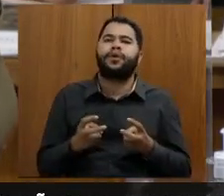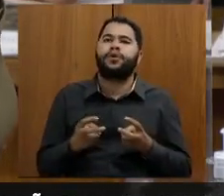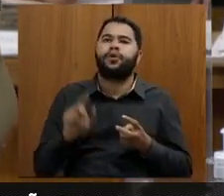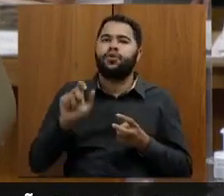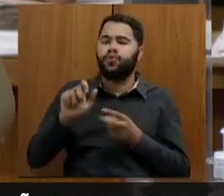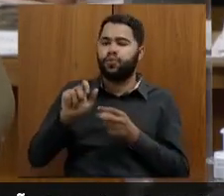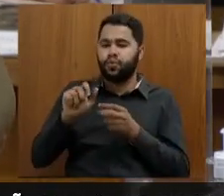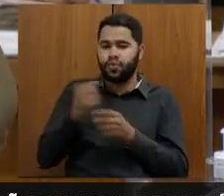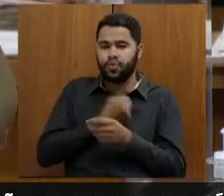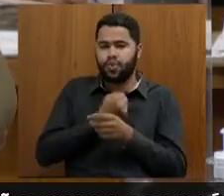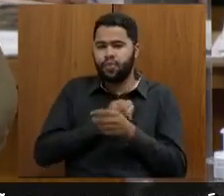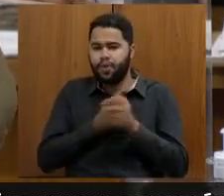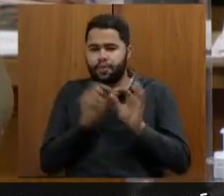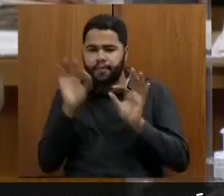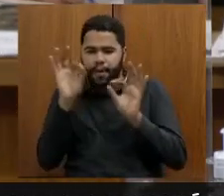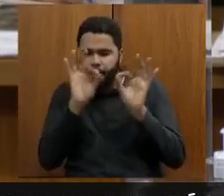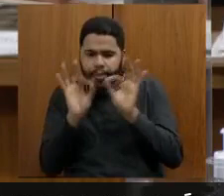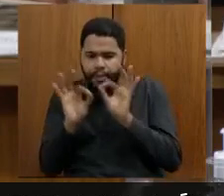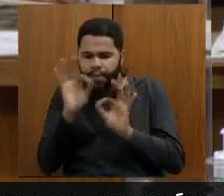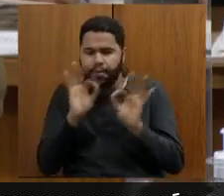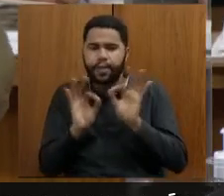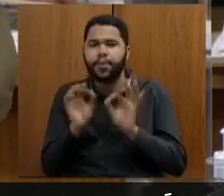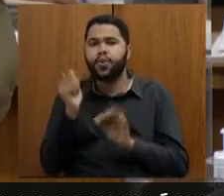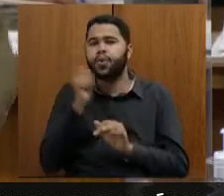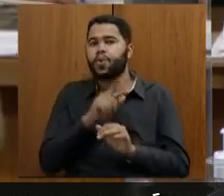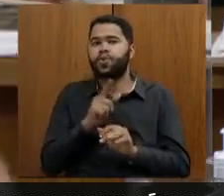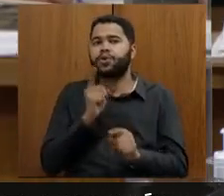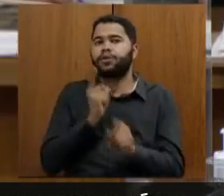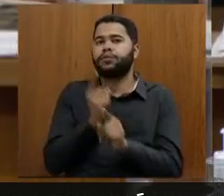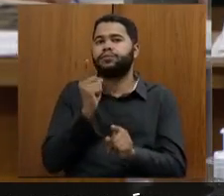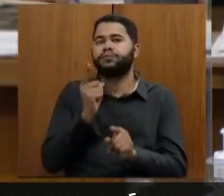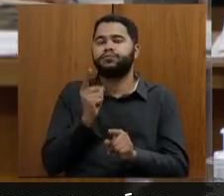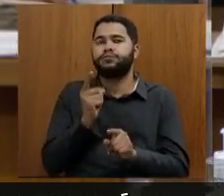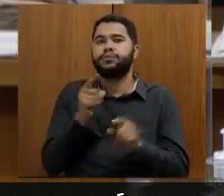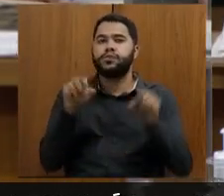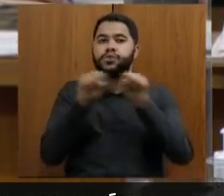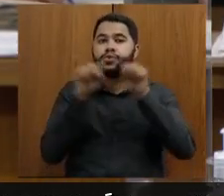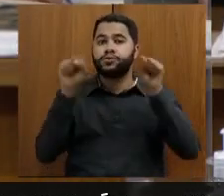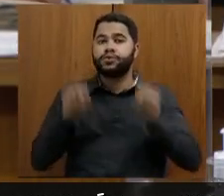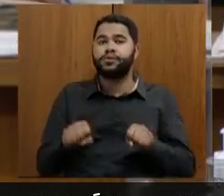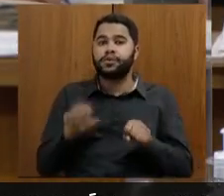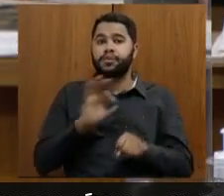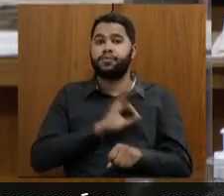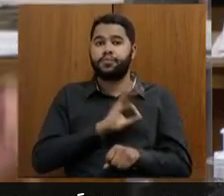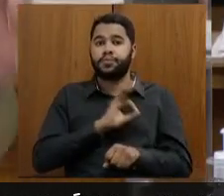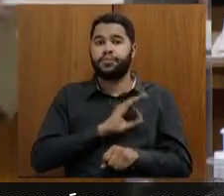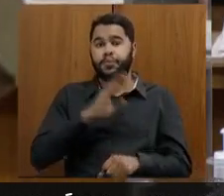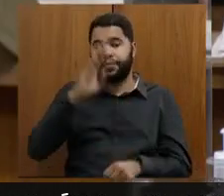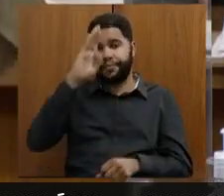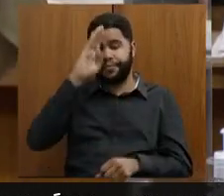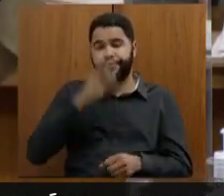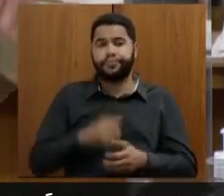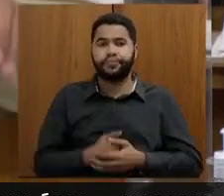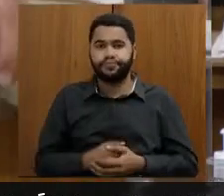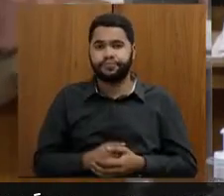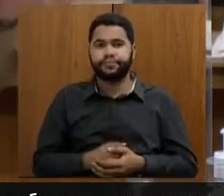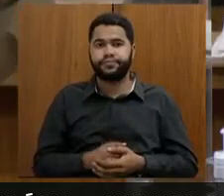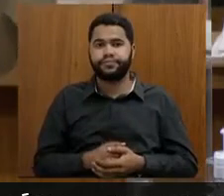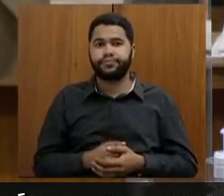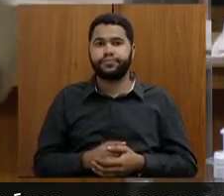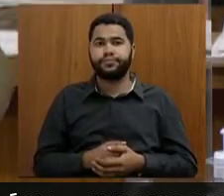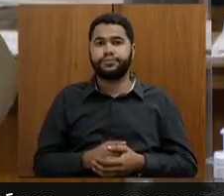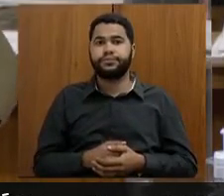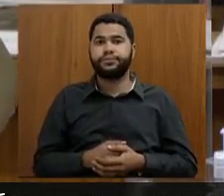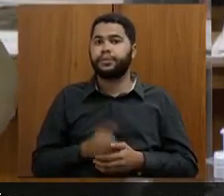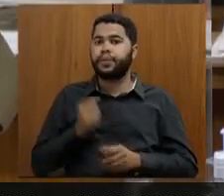algoritmo lá e ele consegue então identificar mesmo o nosso sistema dá pra a polícia militar ele ele